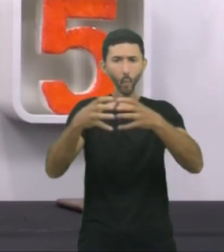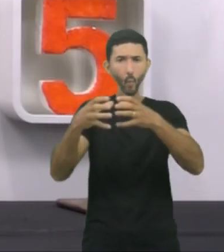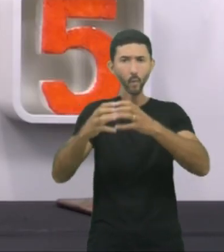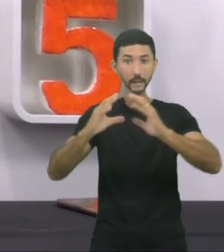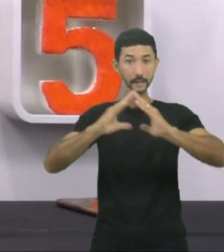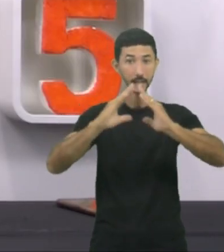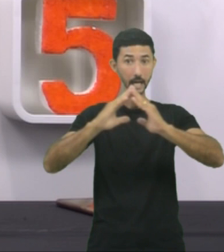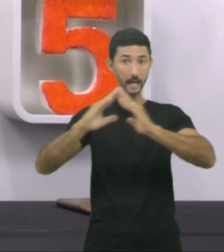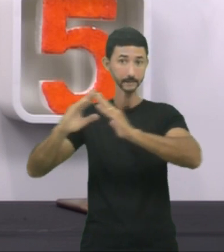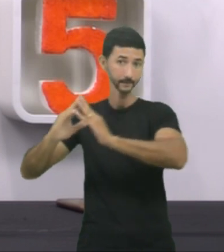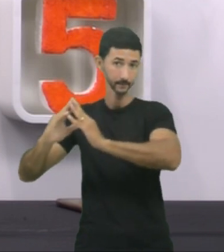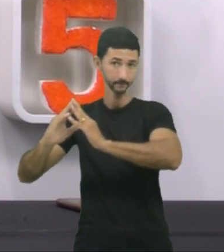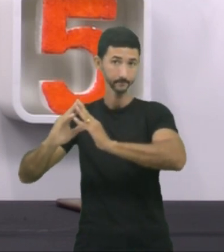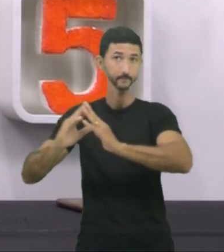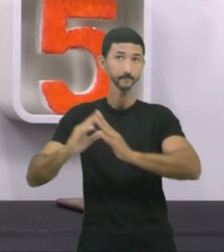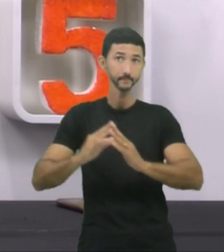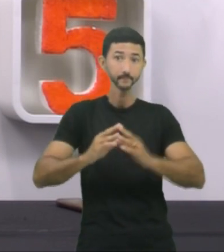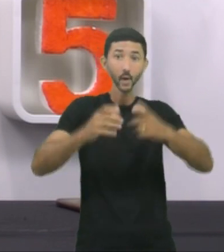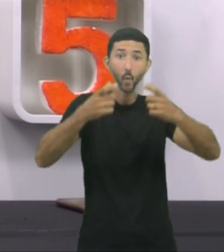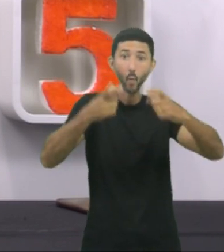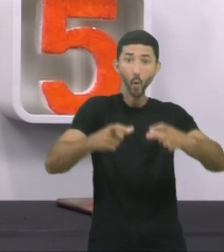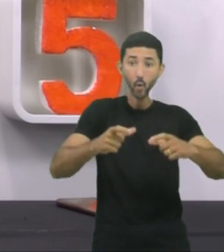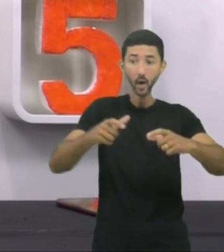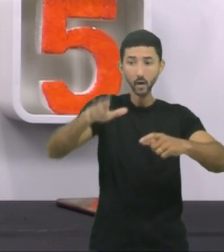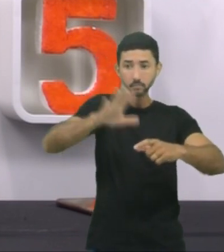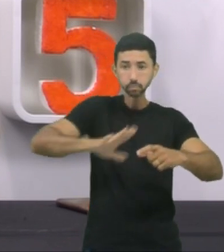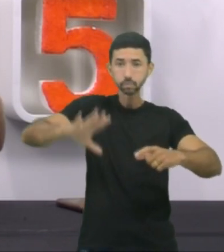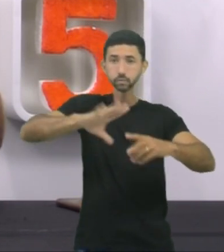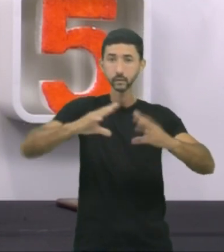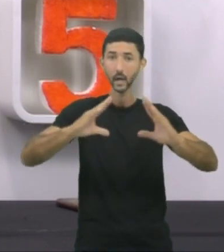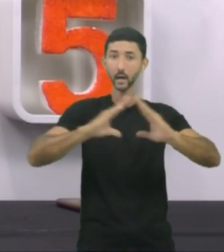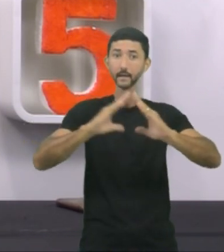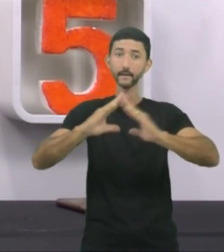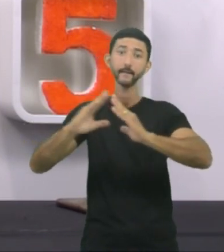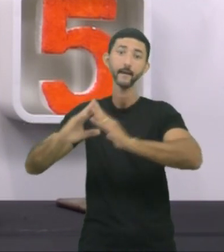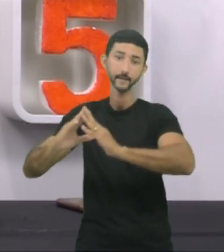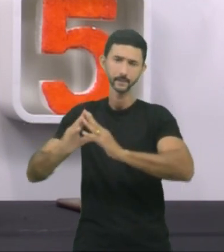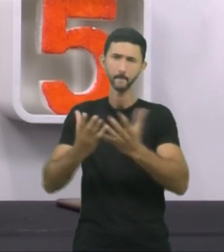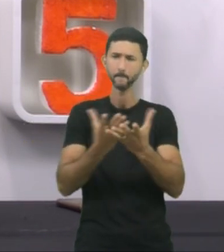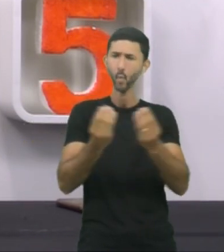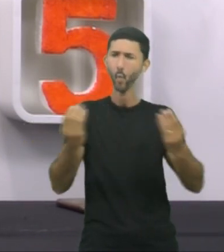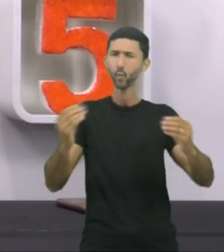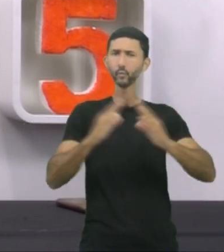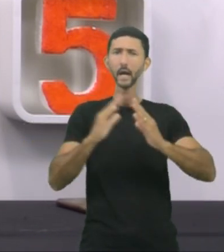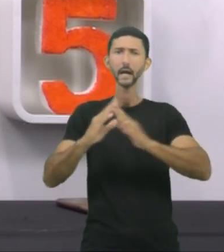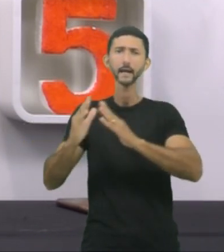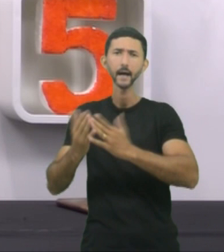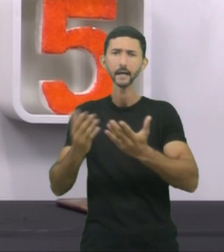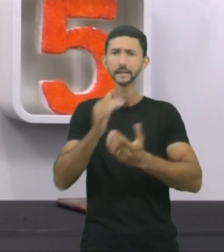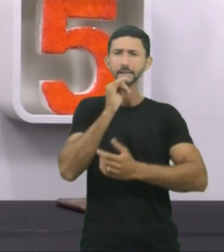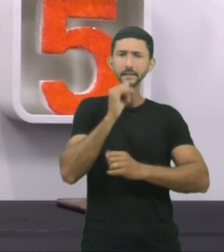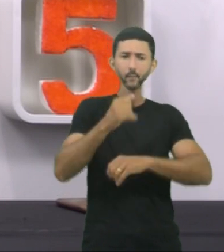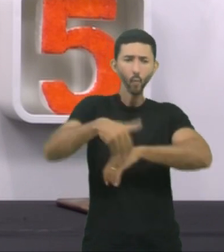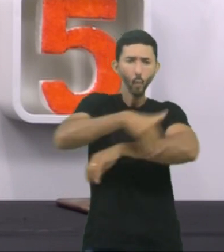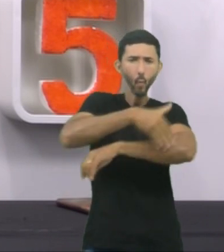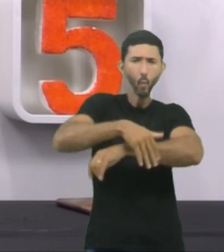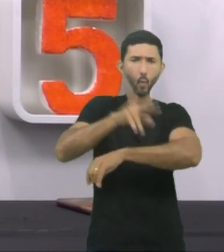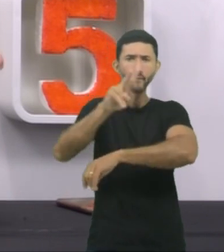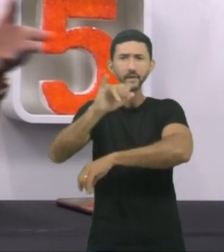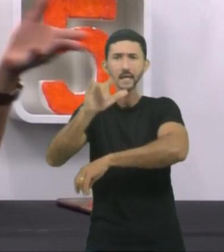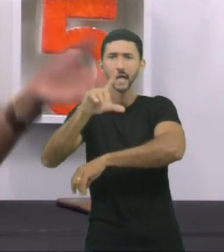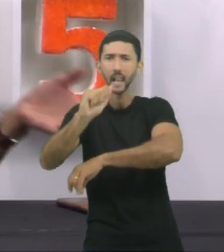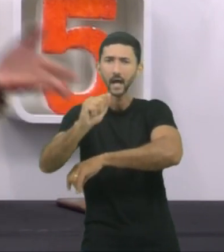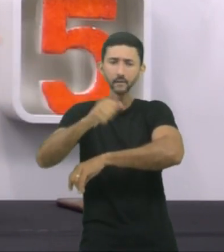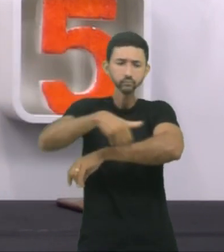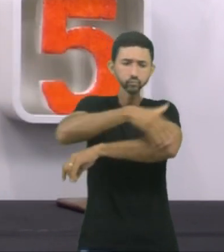casas é um local, um residencial, um local que tem muitas casas. Uma vila, por exemplo, é